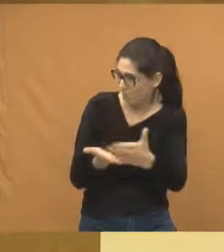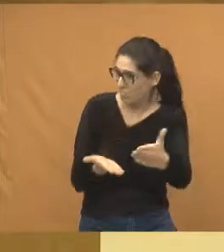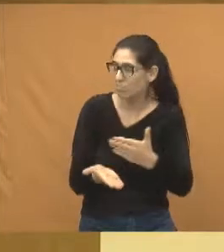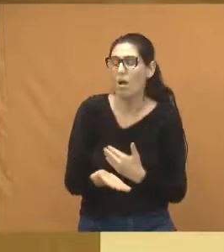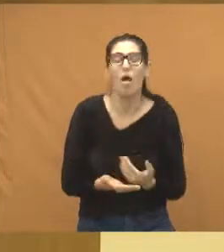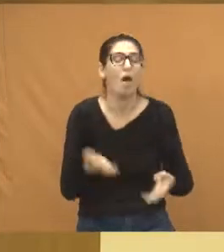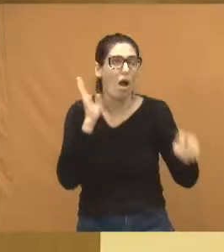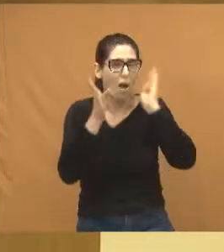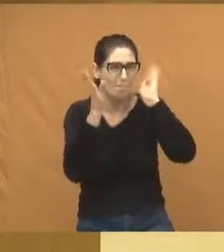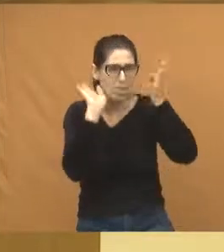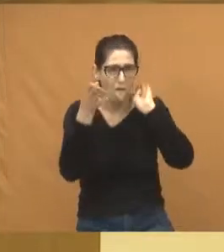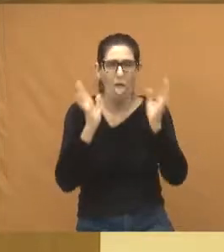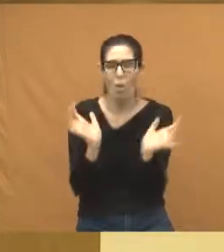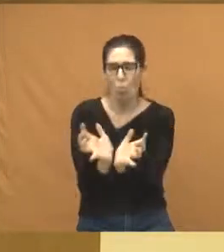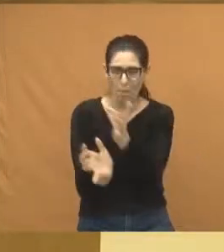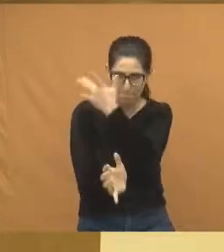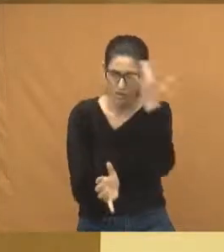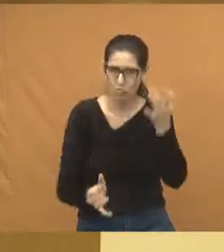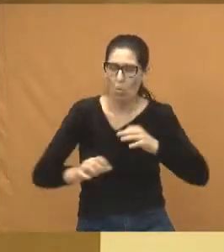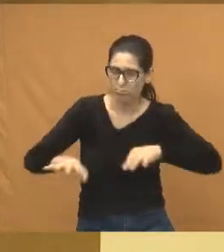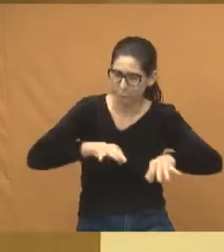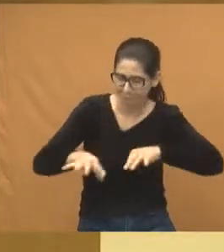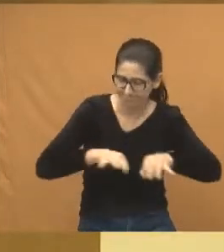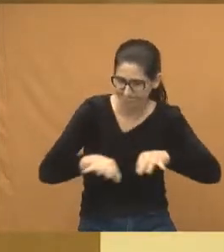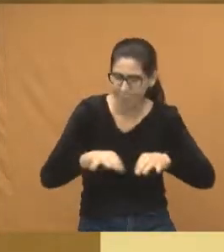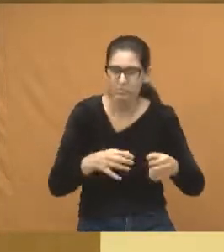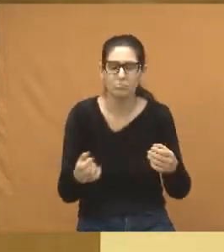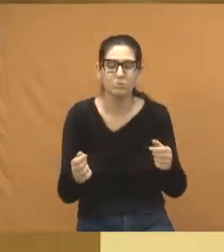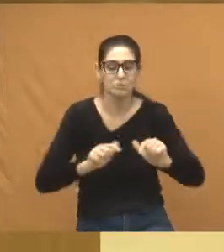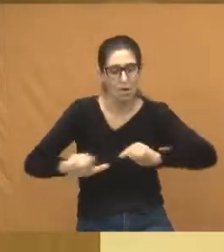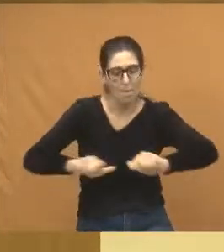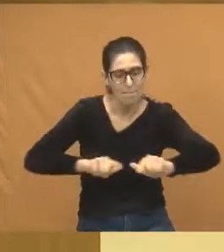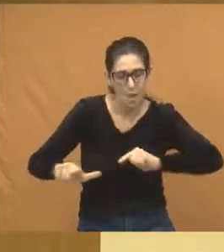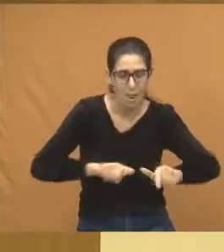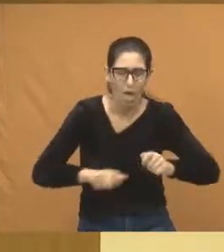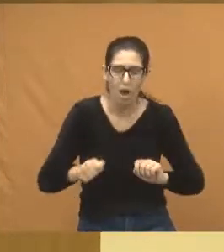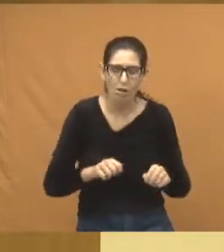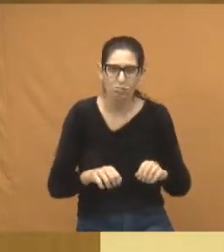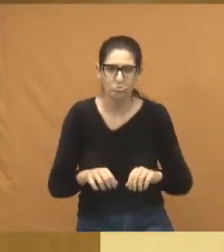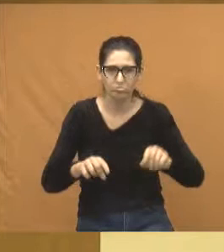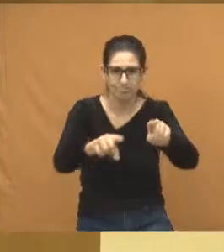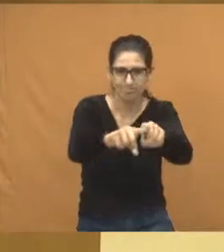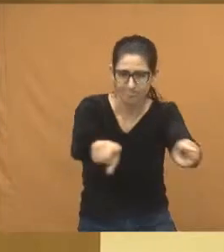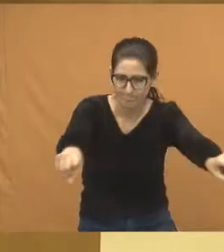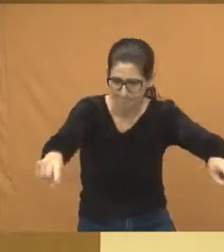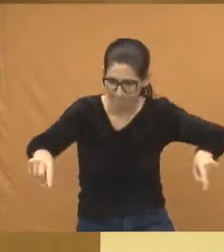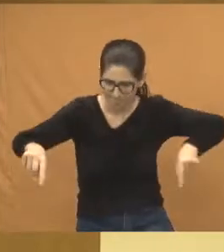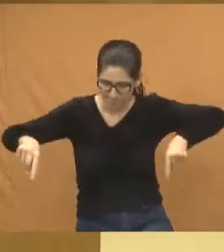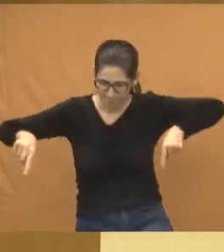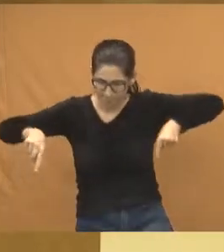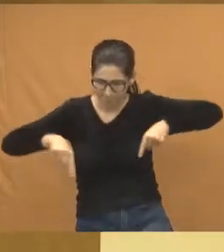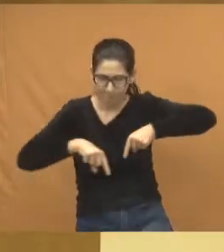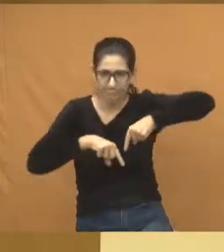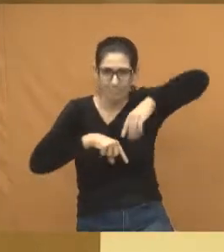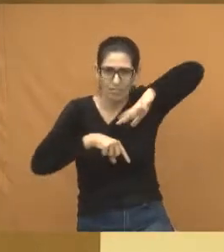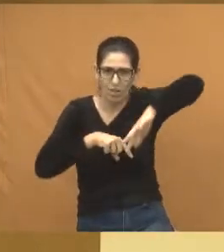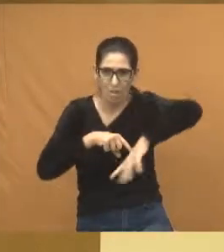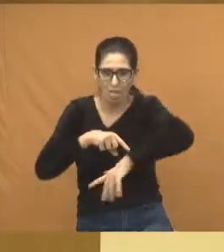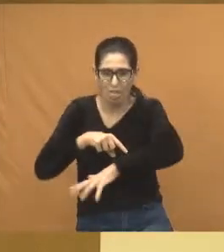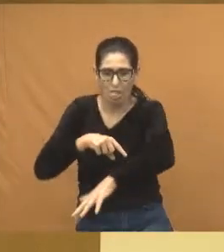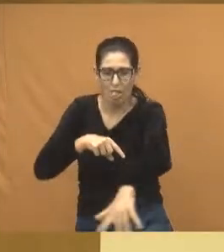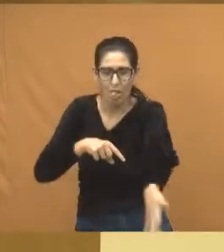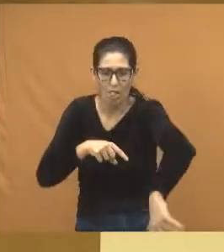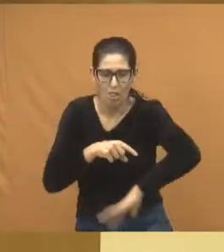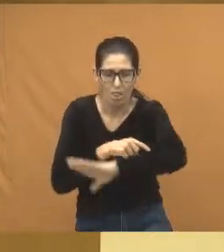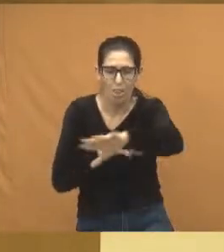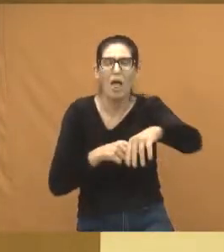caminhões, mais pessoas envolvidas ali para poder dar conta daquele problema lá. Os piscinões, que sem dúvida vai ajudar bastante nas enchentes